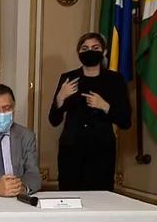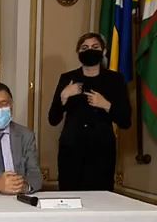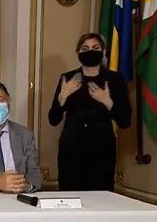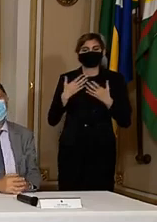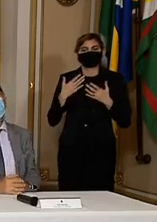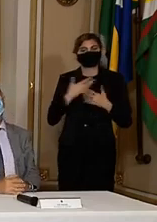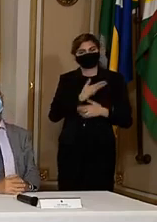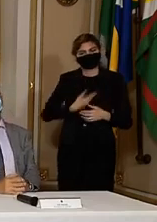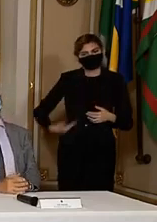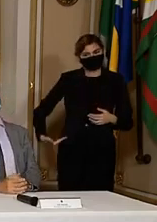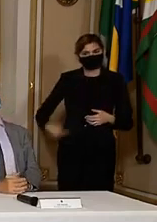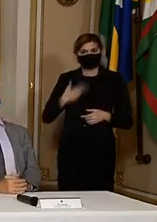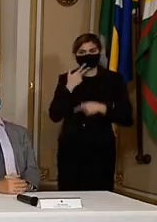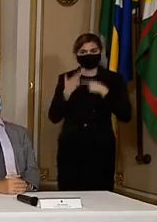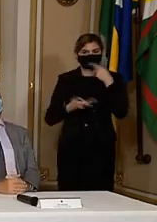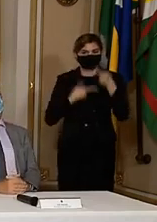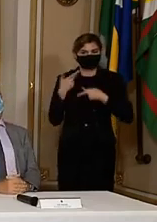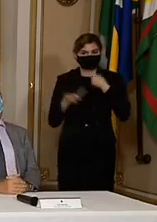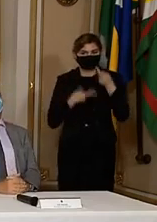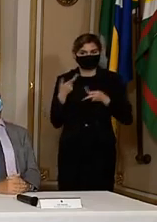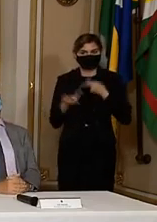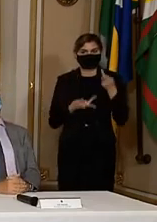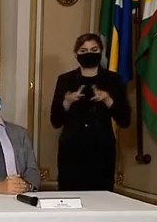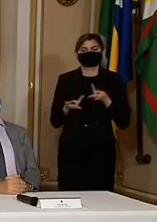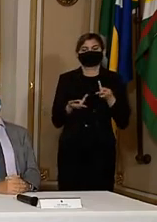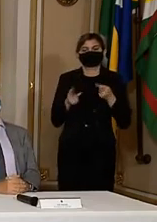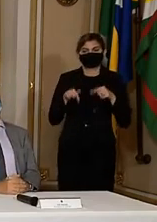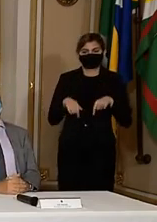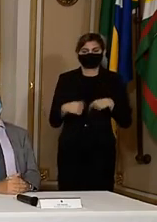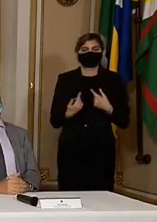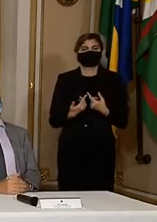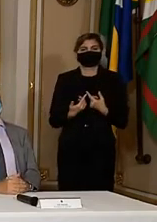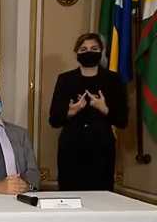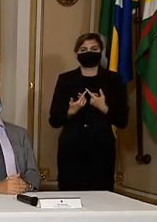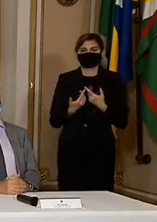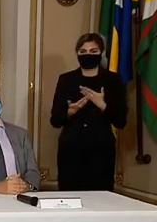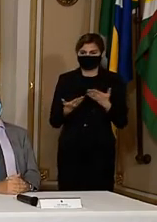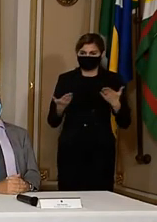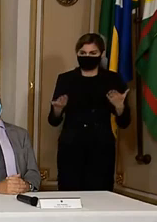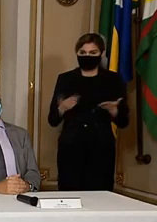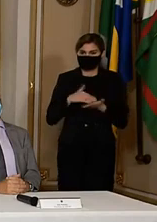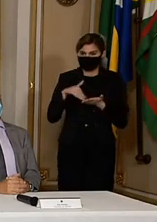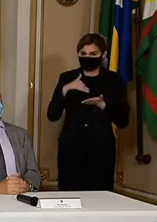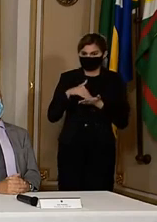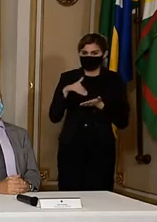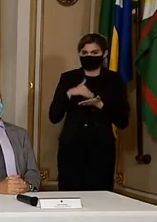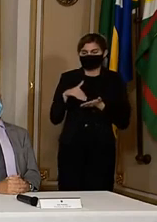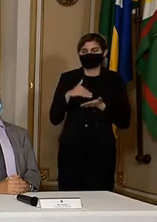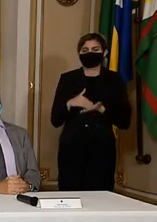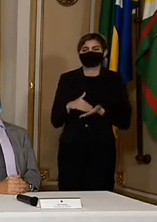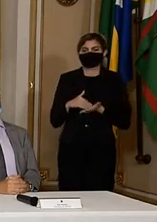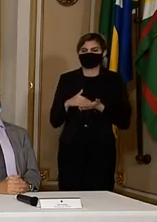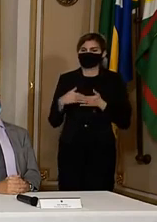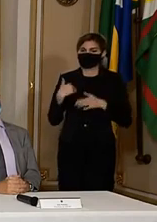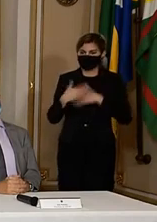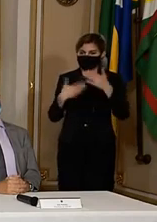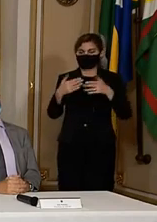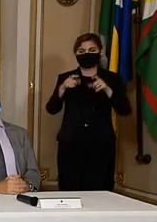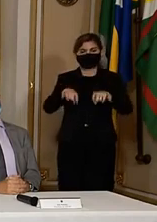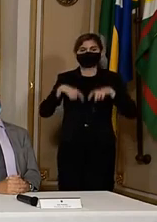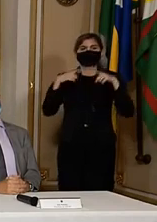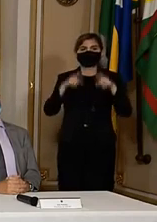aqui Governador falar um pouco da dos investimentos que a secretaria de Desenvolvimento